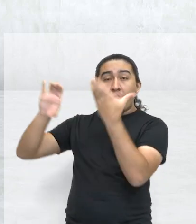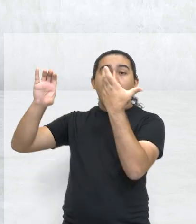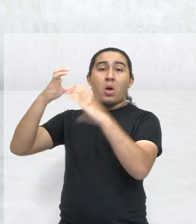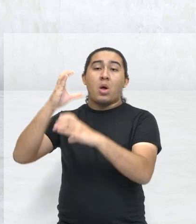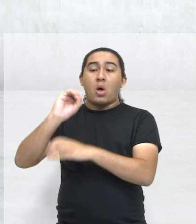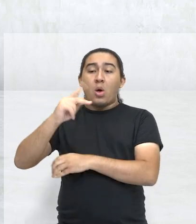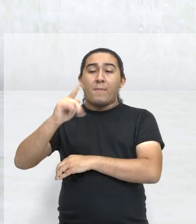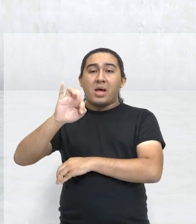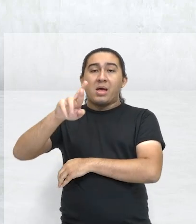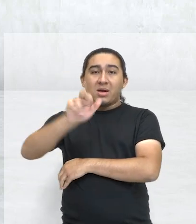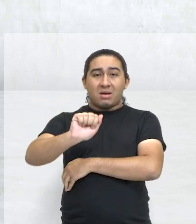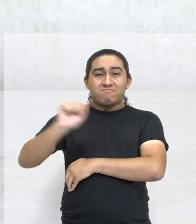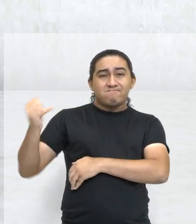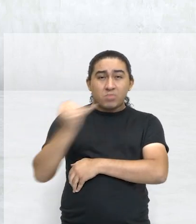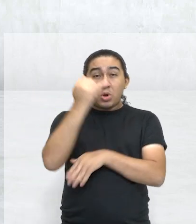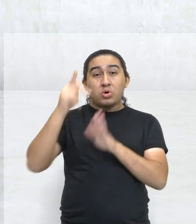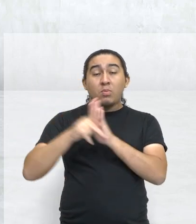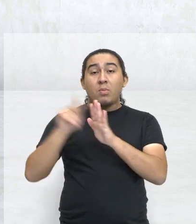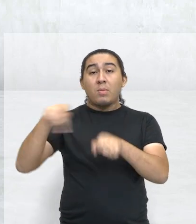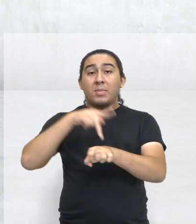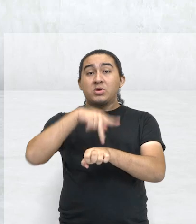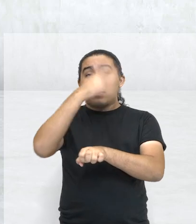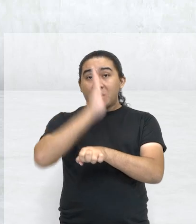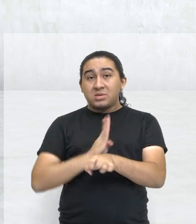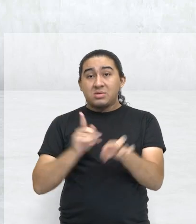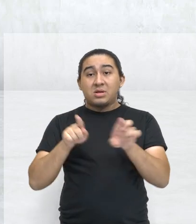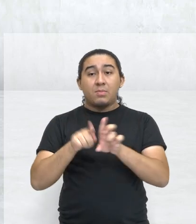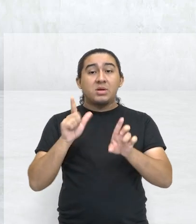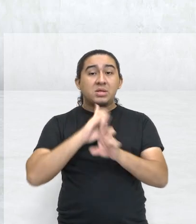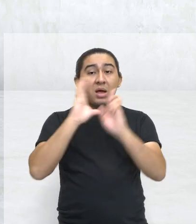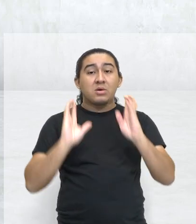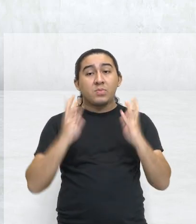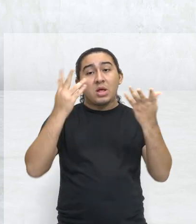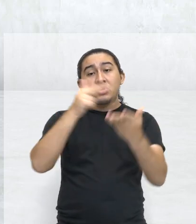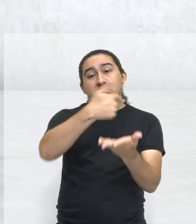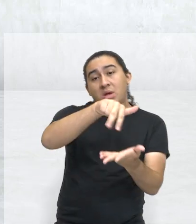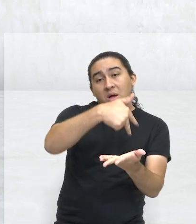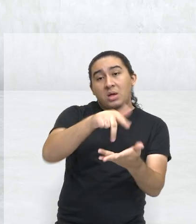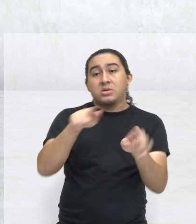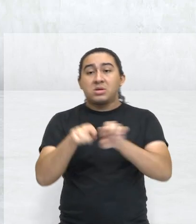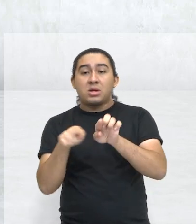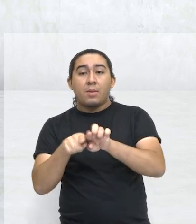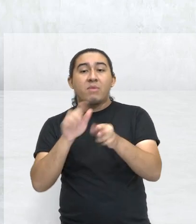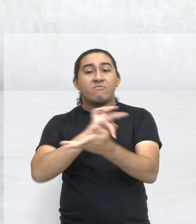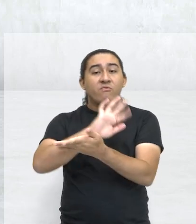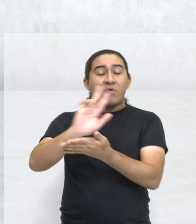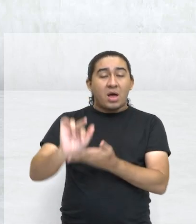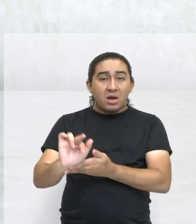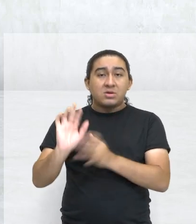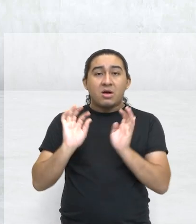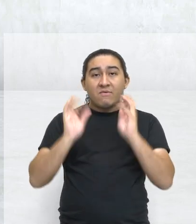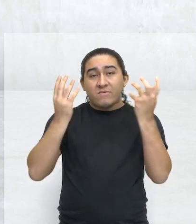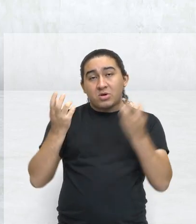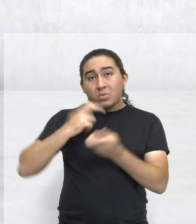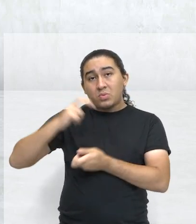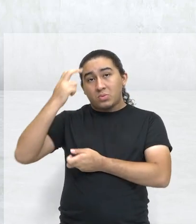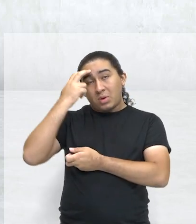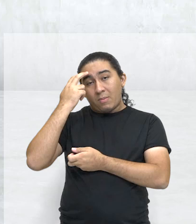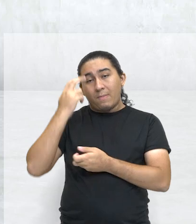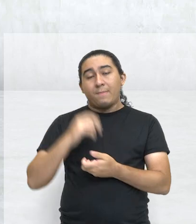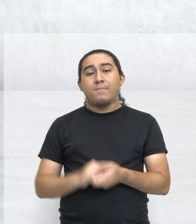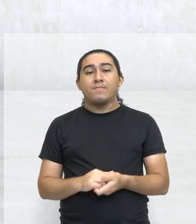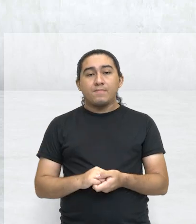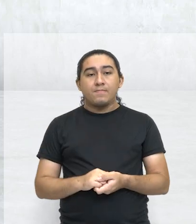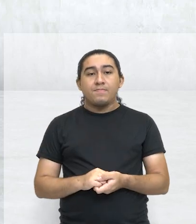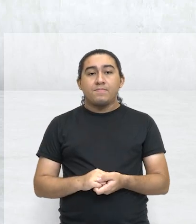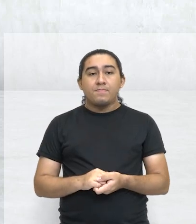em 1990, o teatro passou a ser o centro do Festival Amazonas de Ópera, um dos mais importantes eventos da